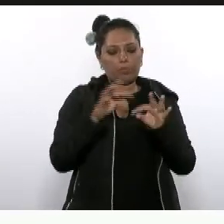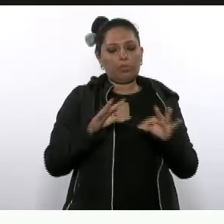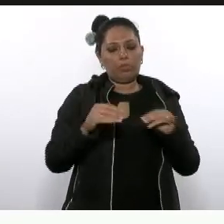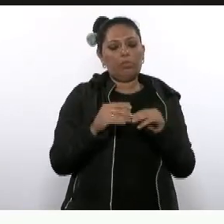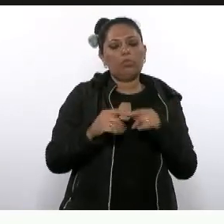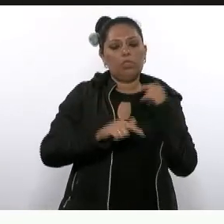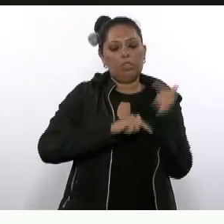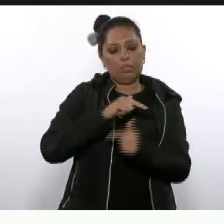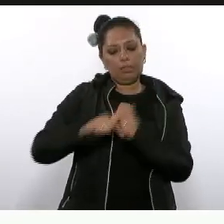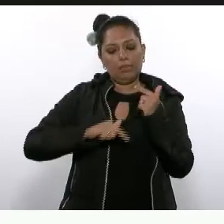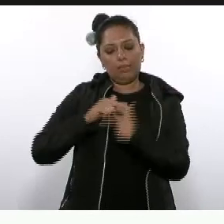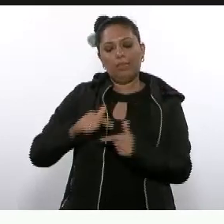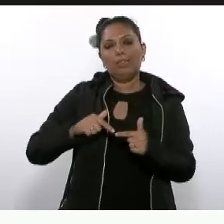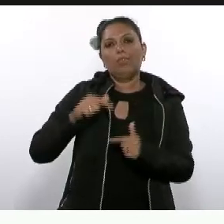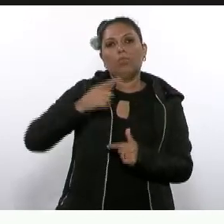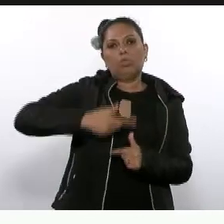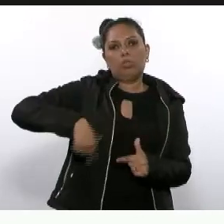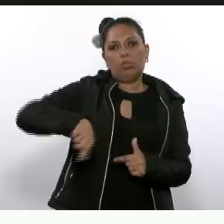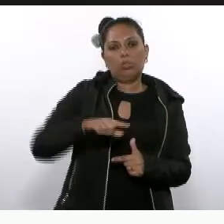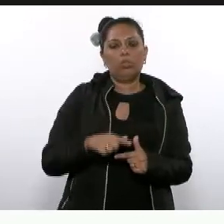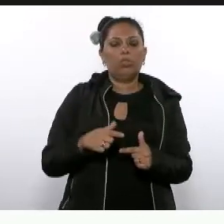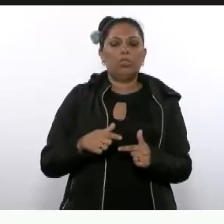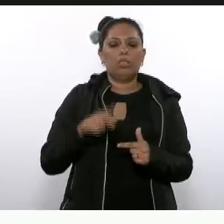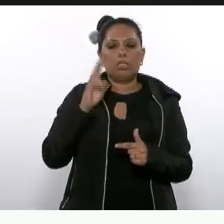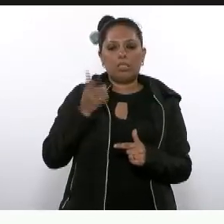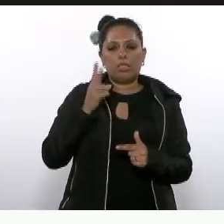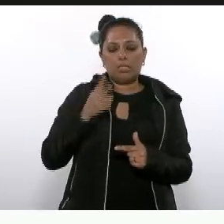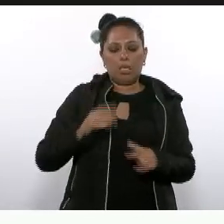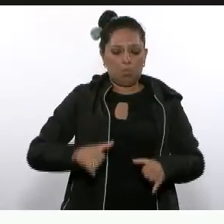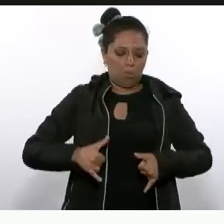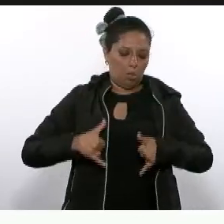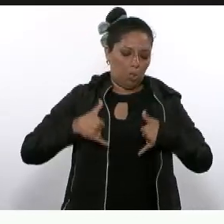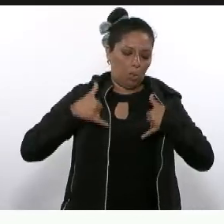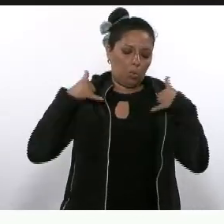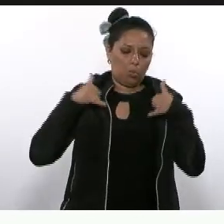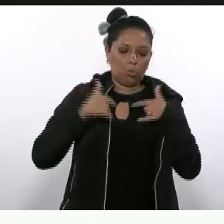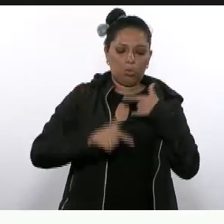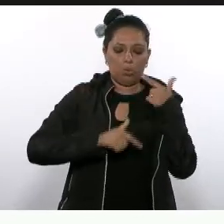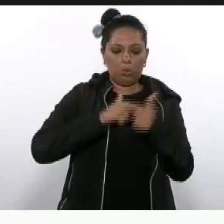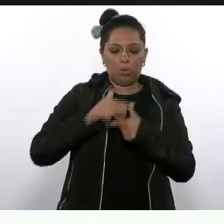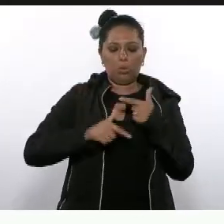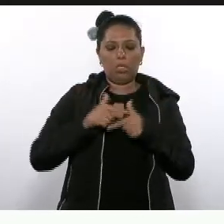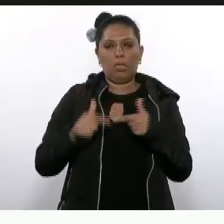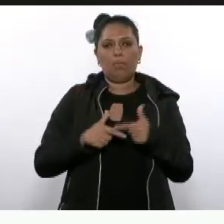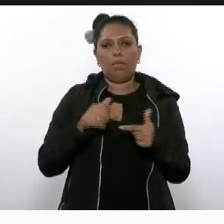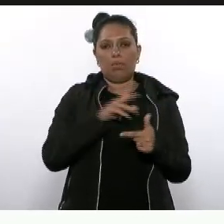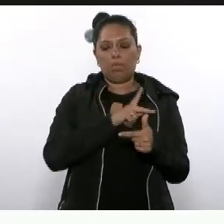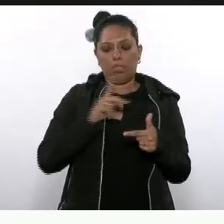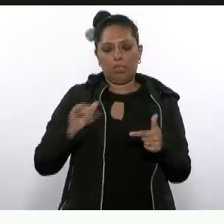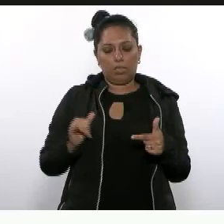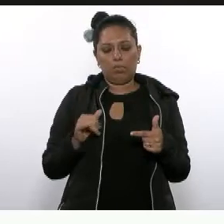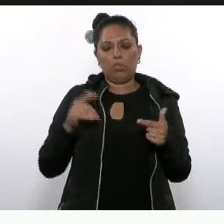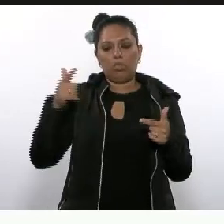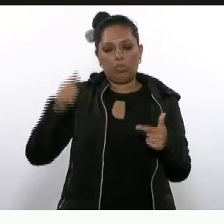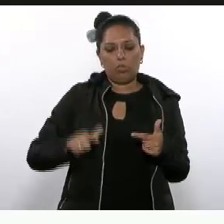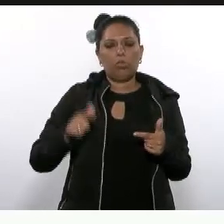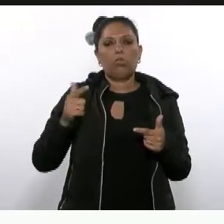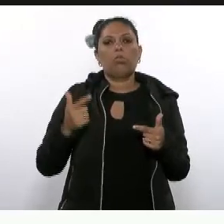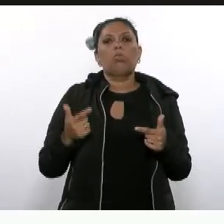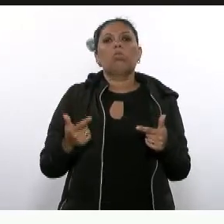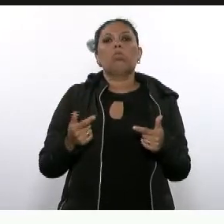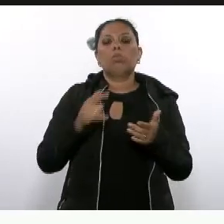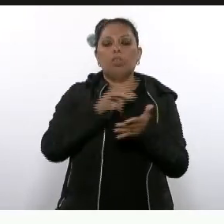legislativa, todos nós vamos ter muito orgulho do que fizemos nessa CPI. Então, mais uma vez,